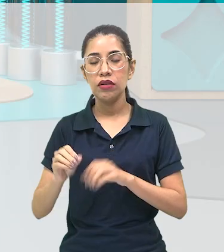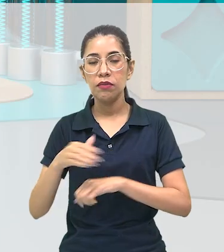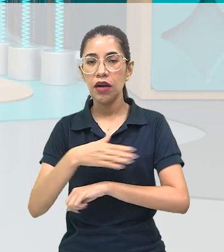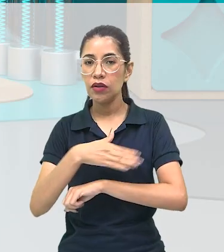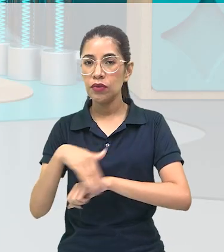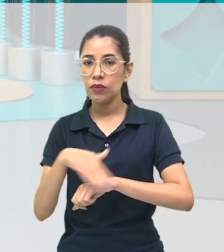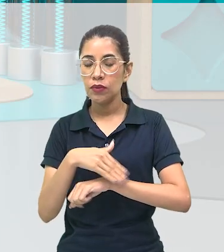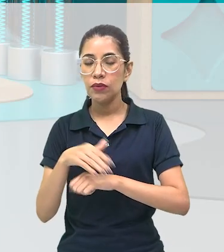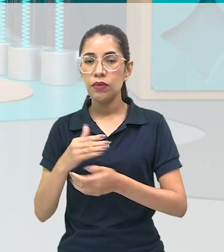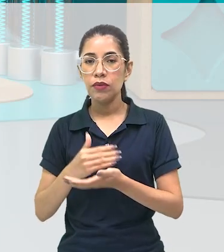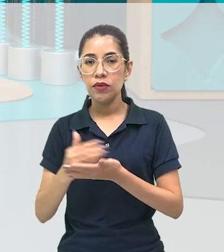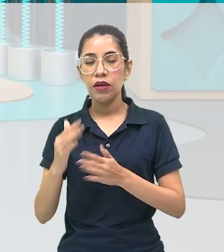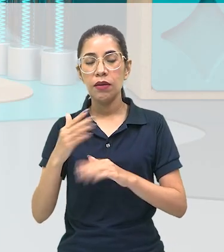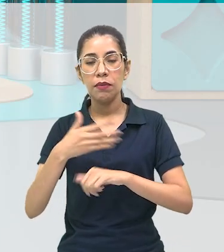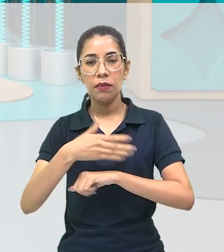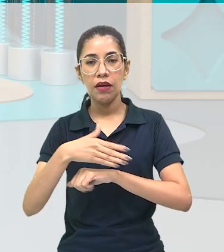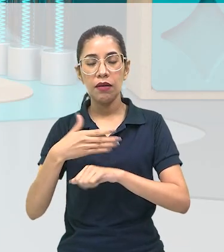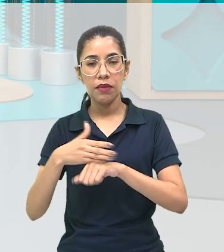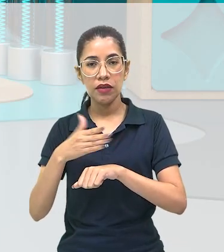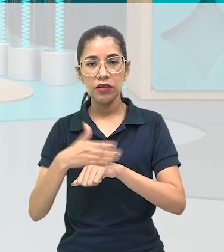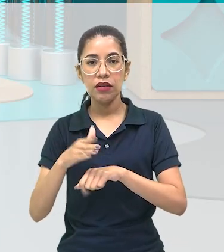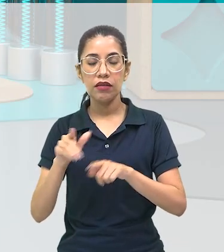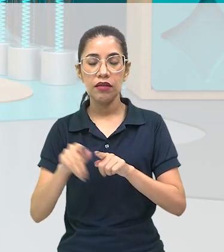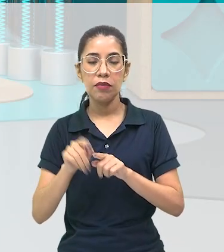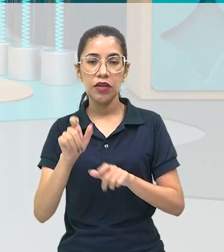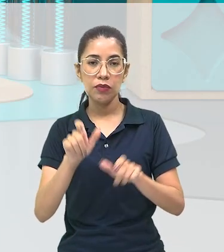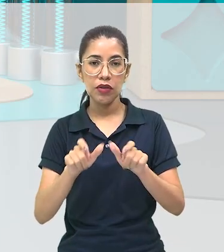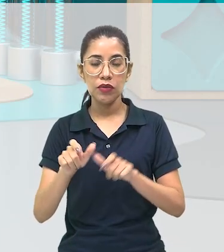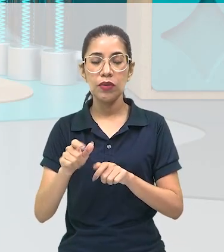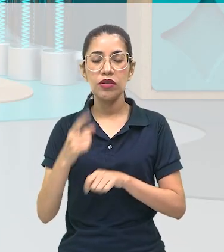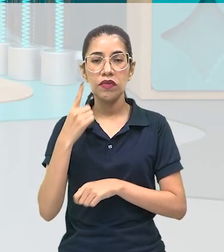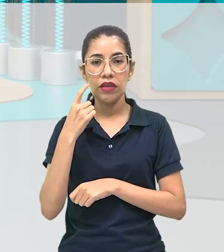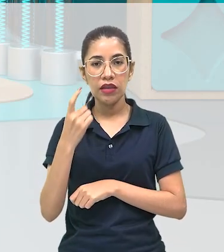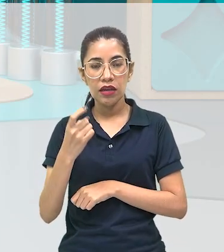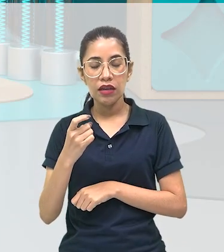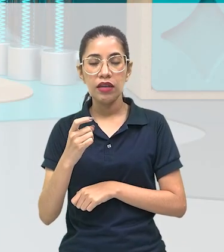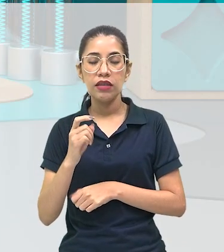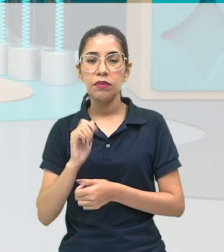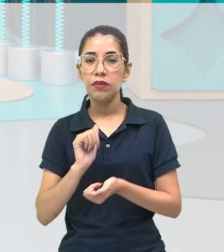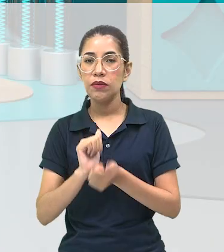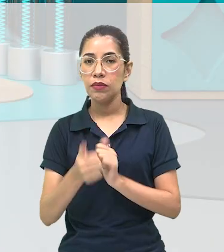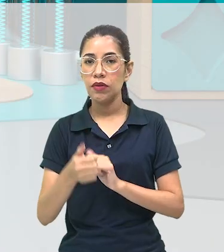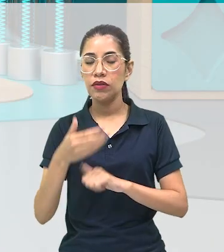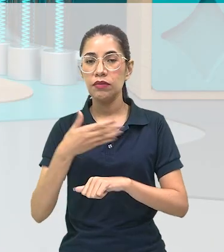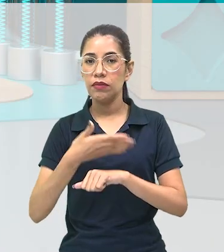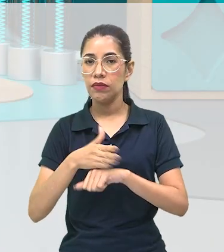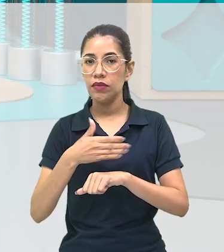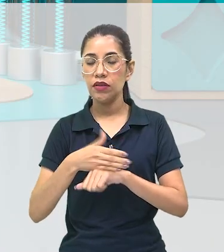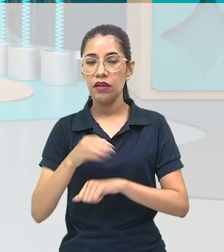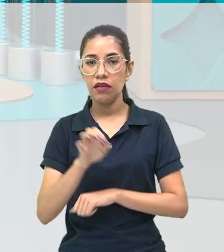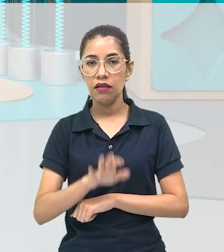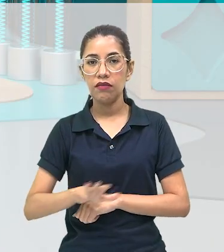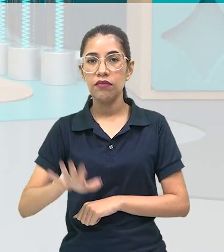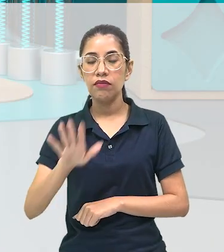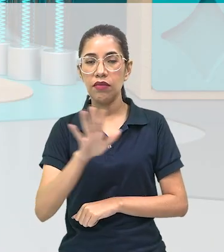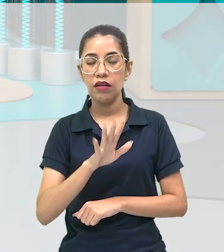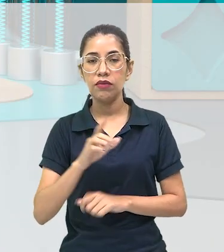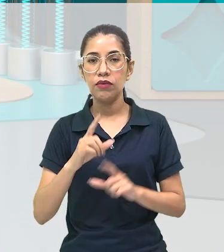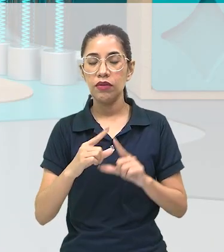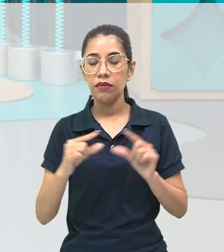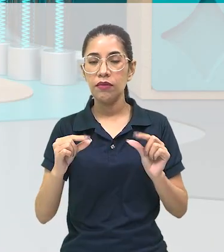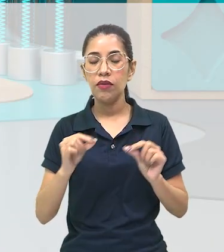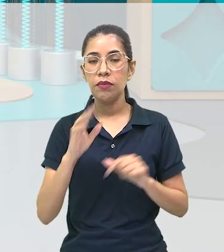Então começou a chamar a atenção das pessoas e começou a se tornar realmente um esporte nacional, que